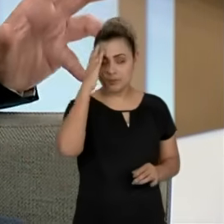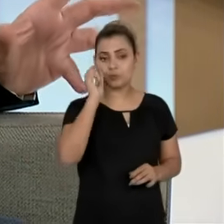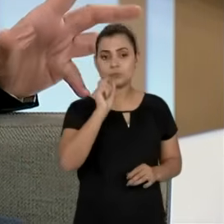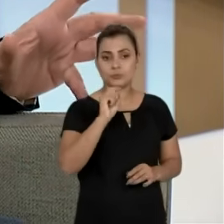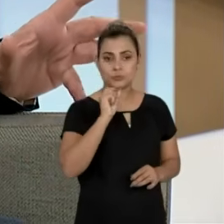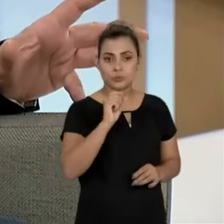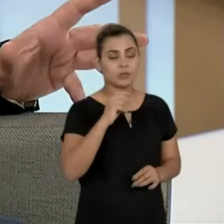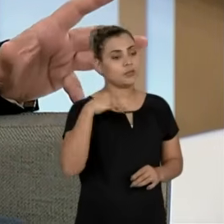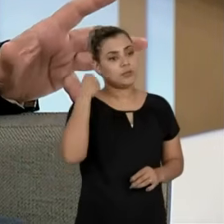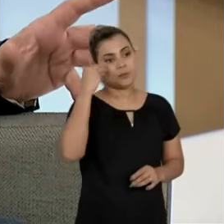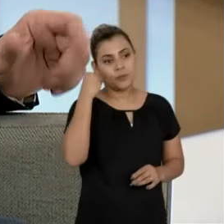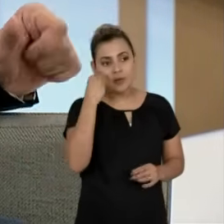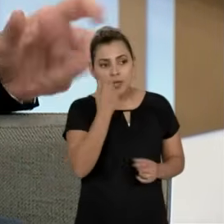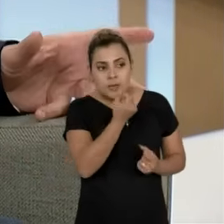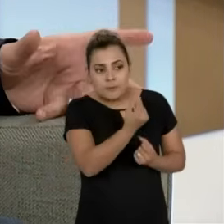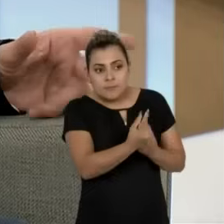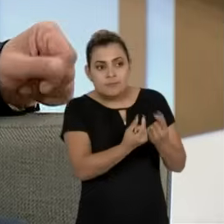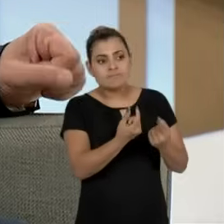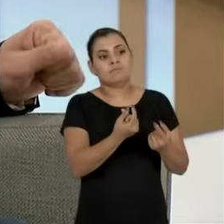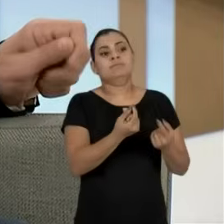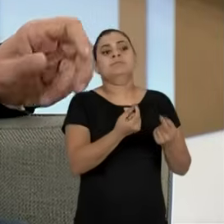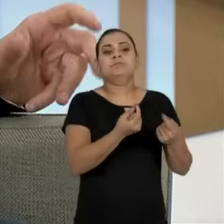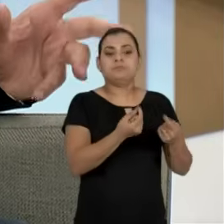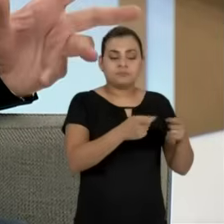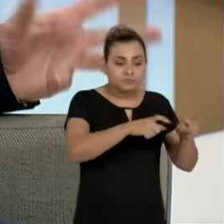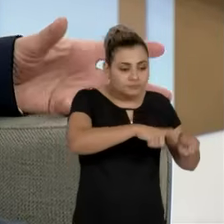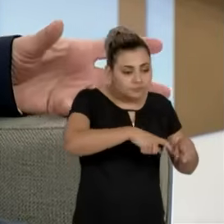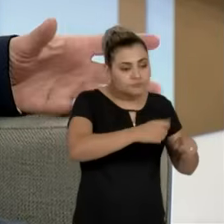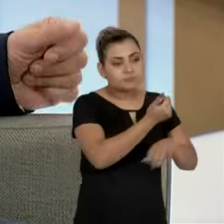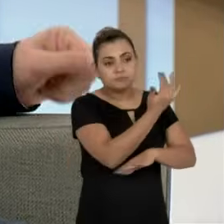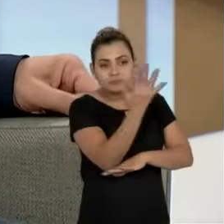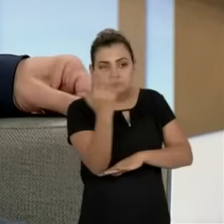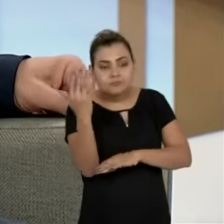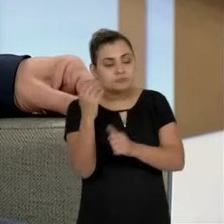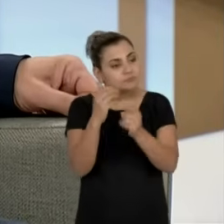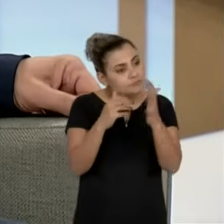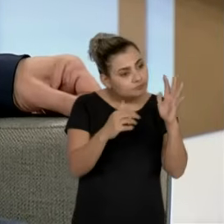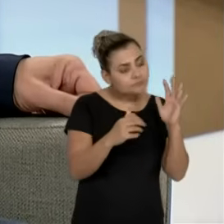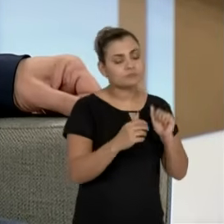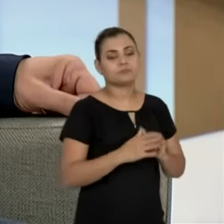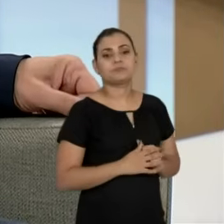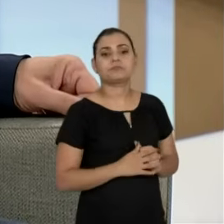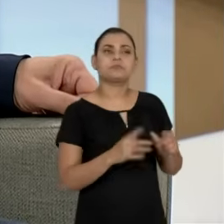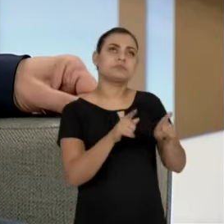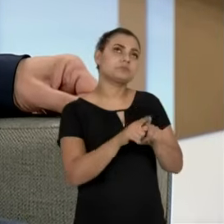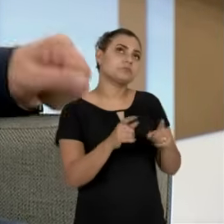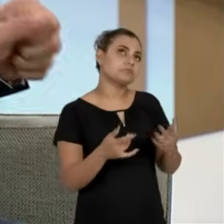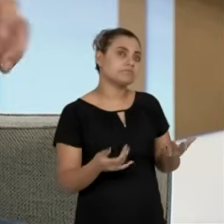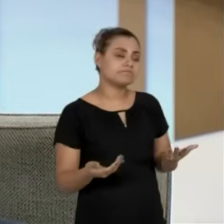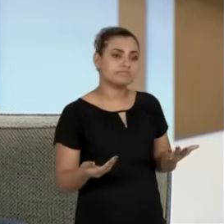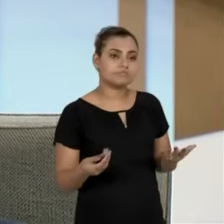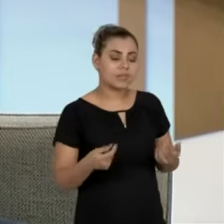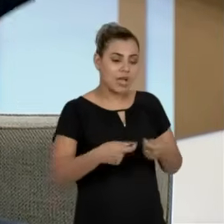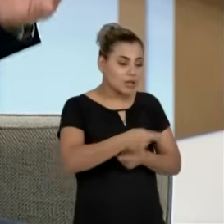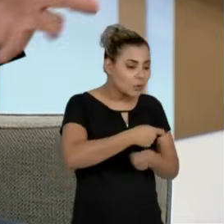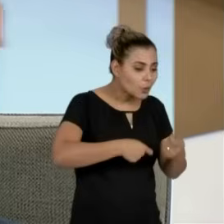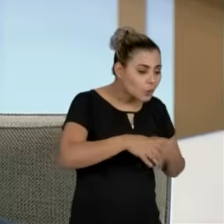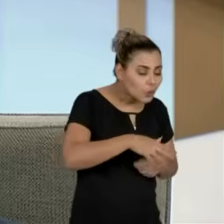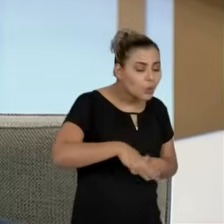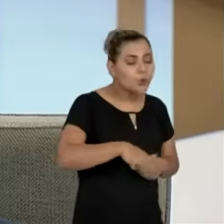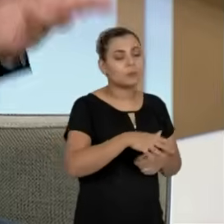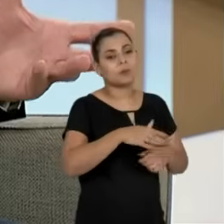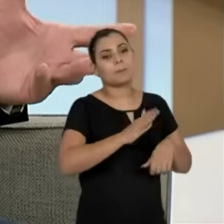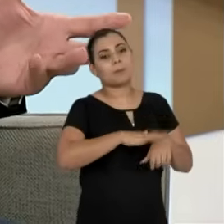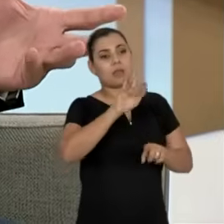ainda experiências, né, de agrofloresta em grande escala ou economicamente